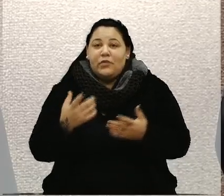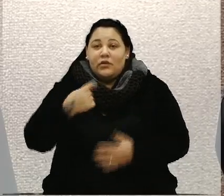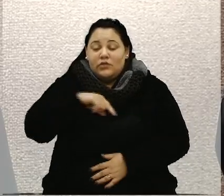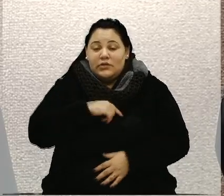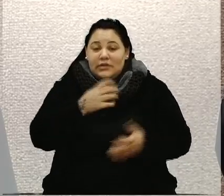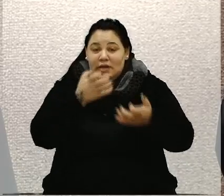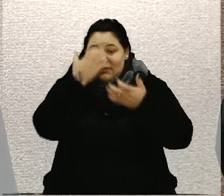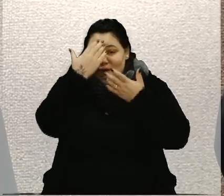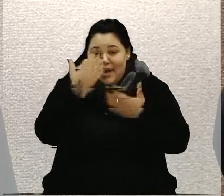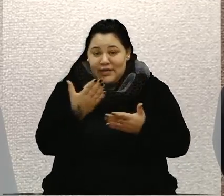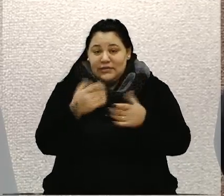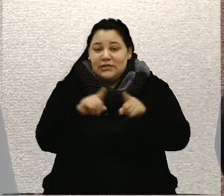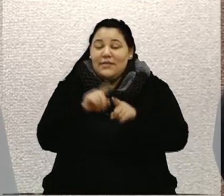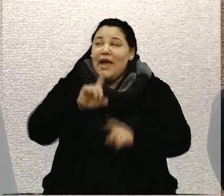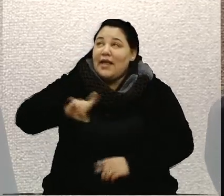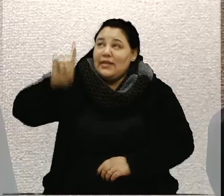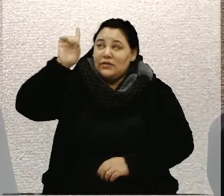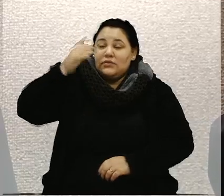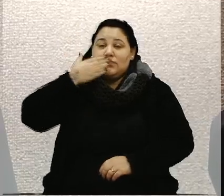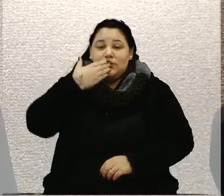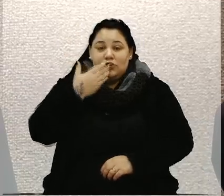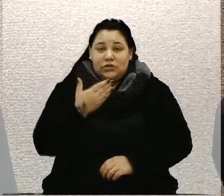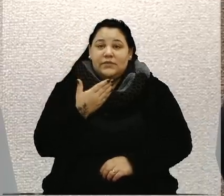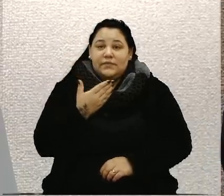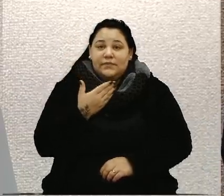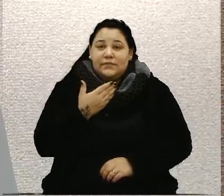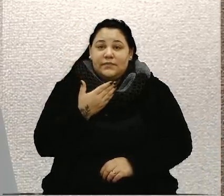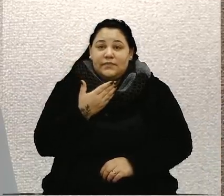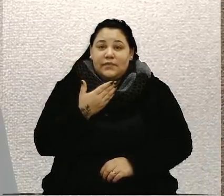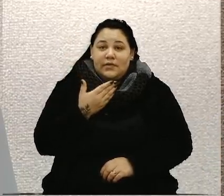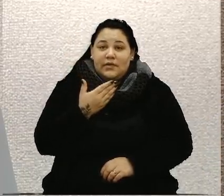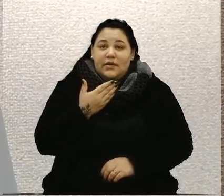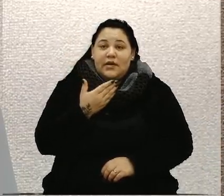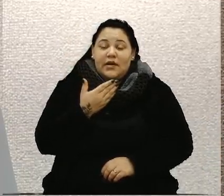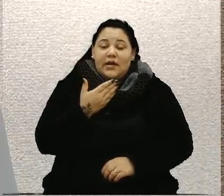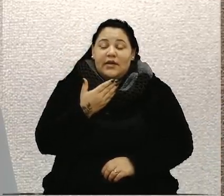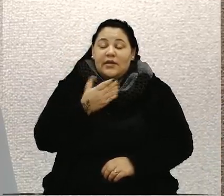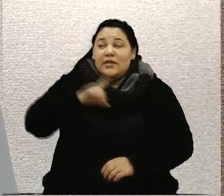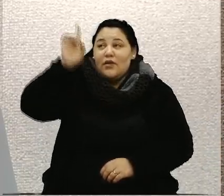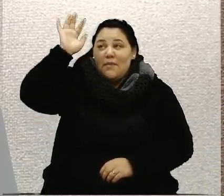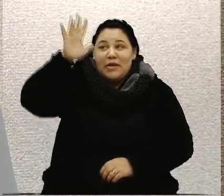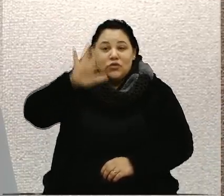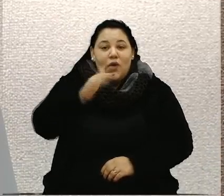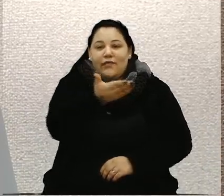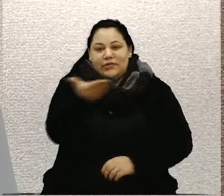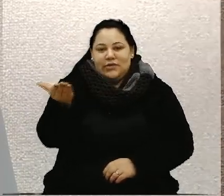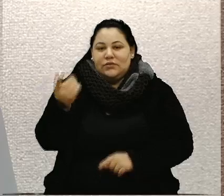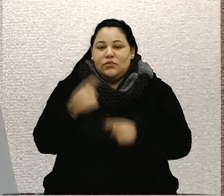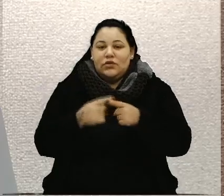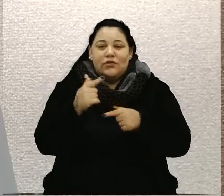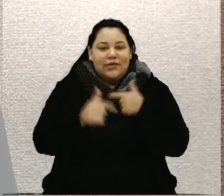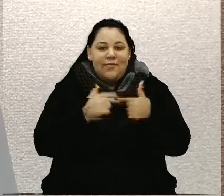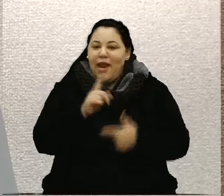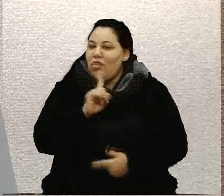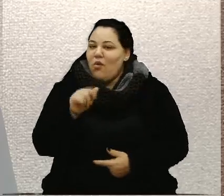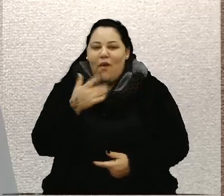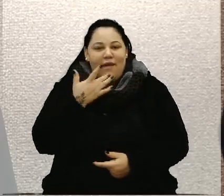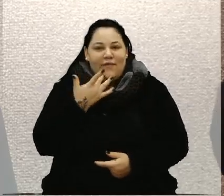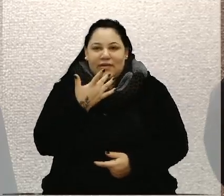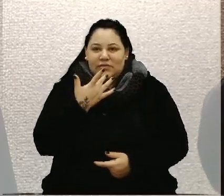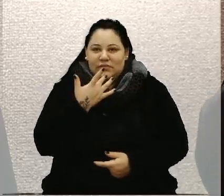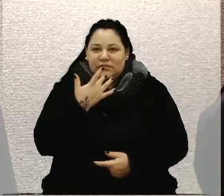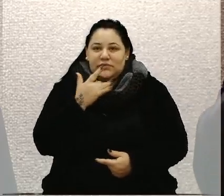queremos agradecer a Deus e pedir a bênção para todos vocês, porque o trabalho também não é fácil. A gente sabe que o trabalho de